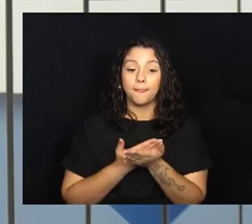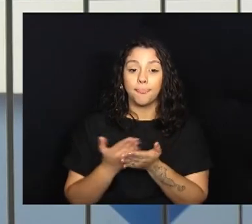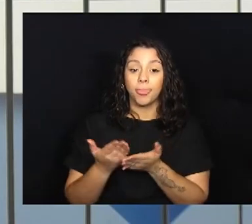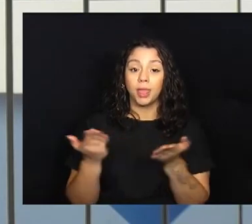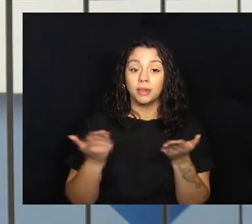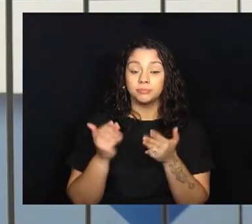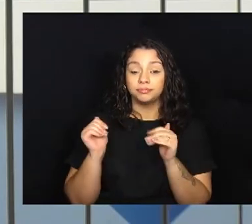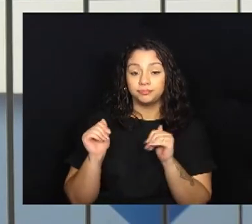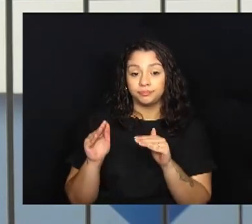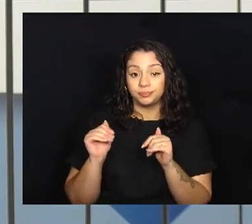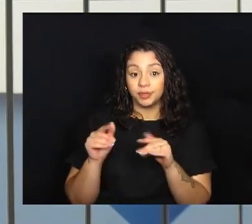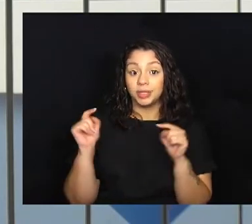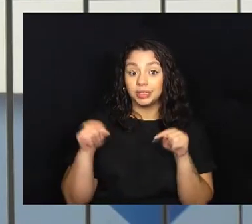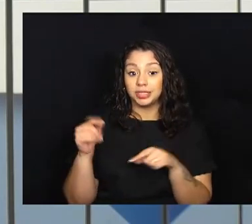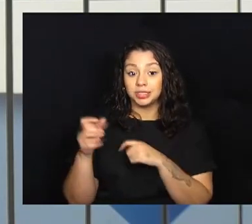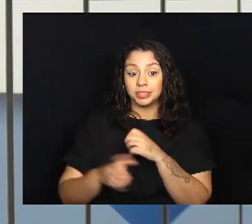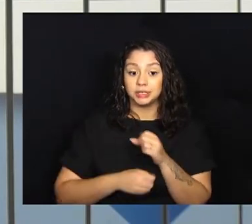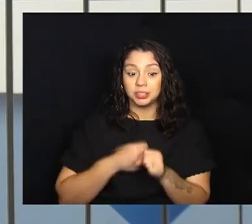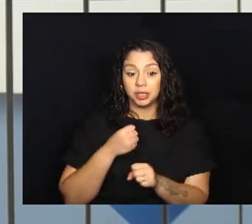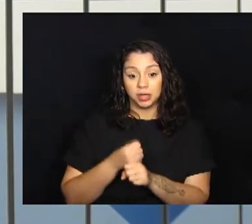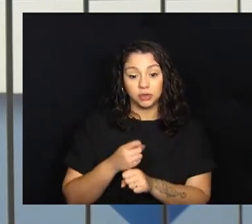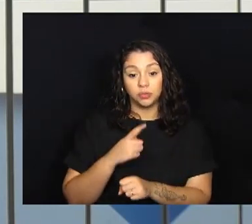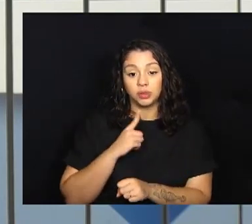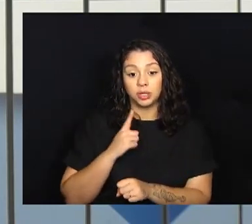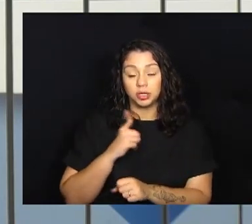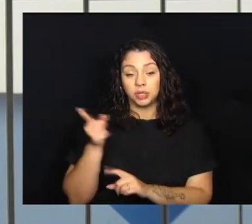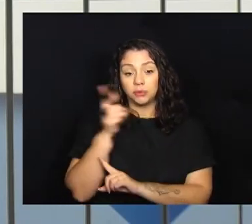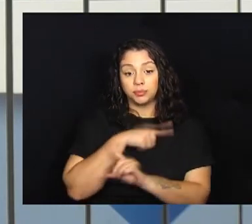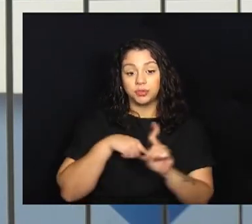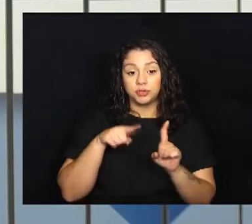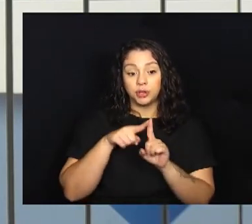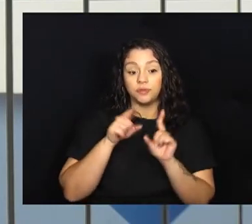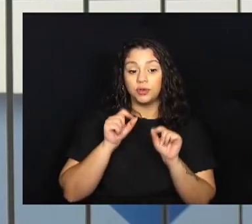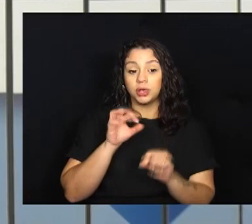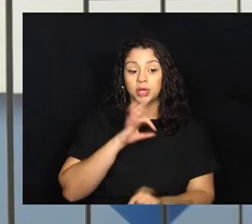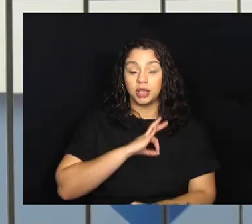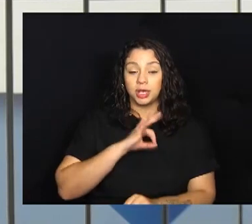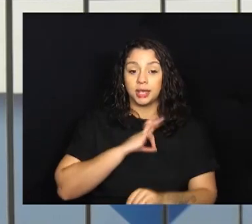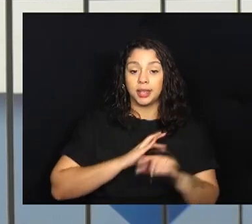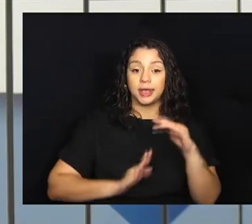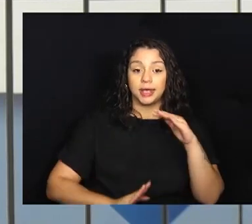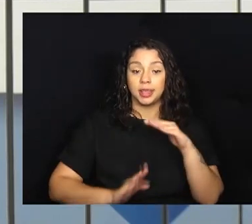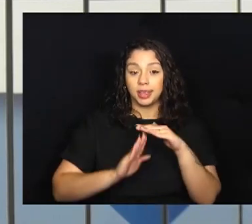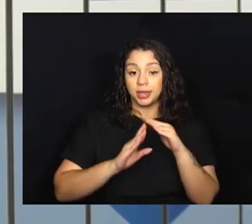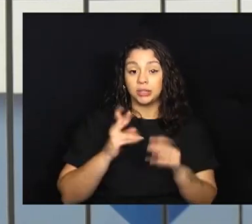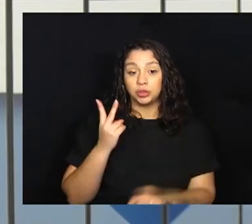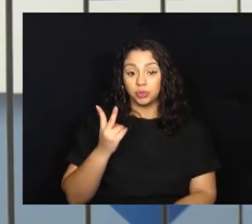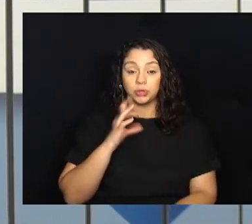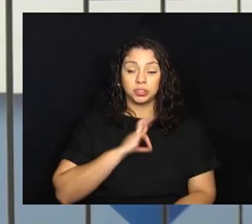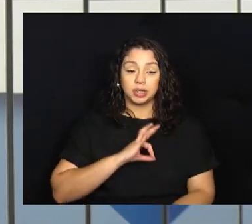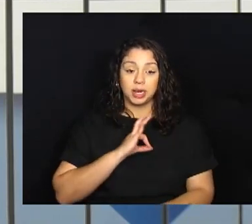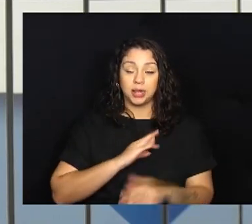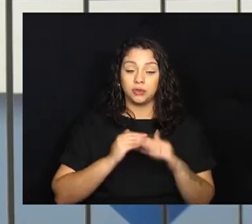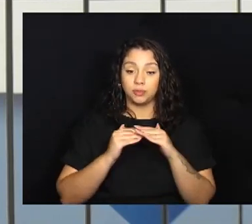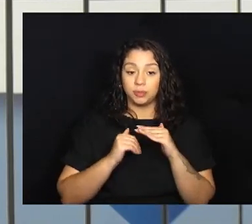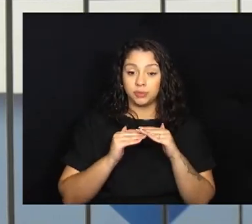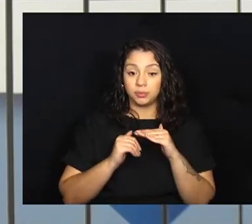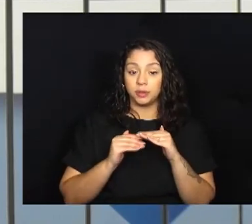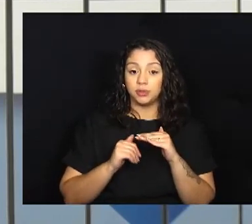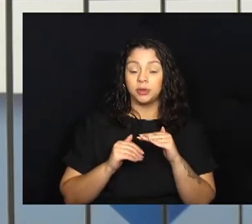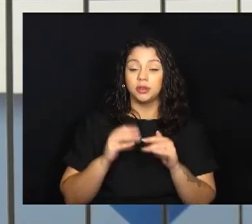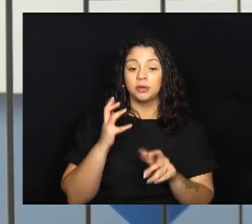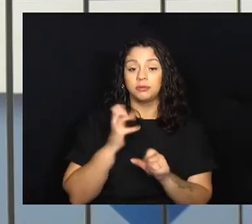em setembro deste ano e será destinado a quem tem renda de até 2 salários mínimos, que compreendem entre